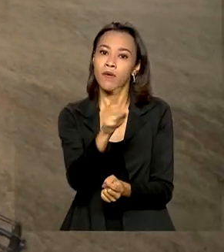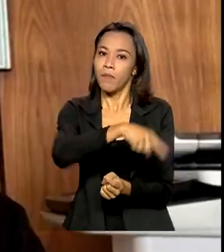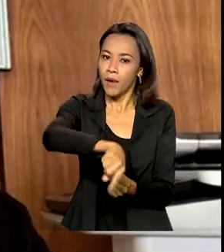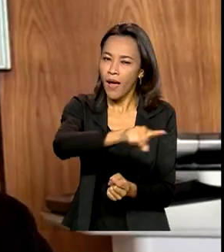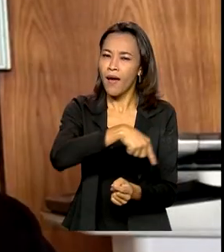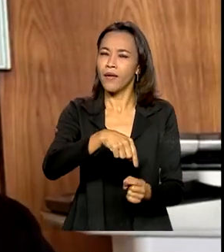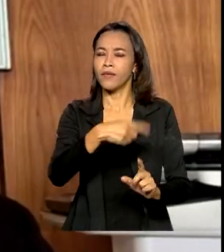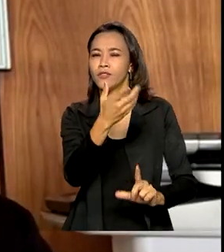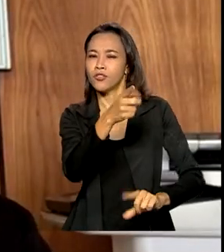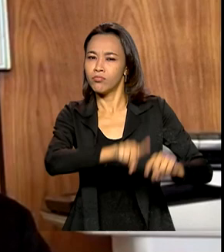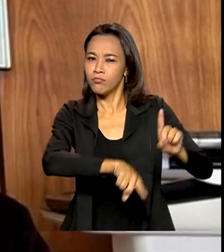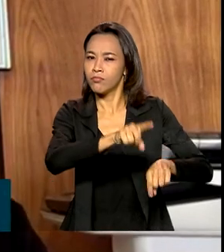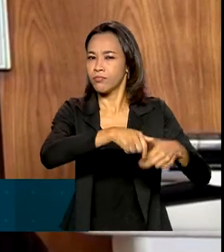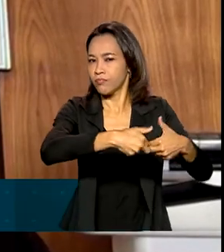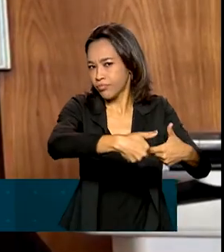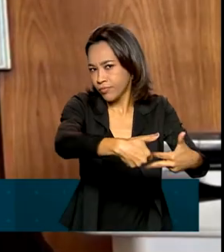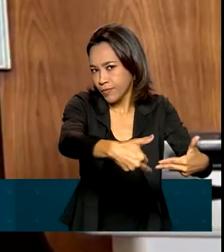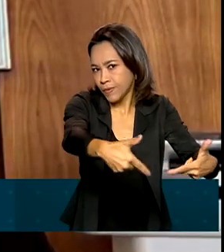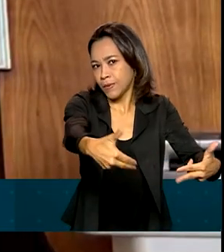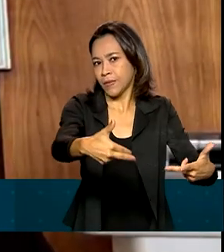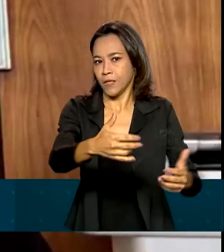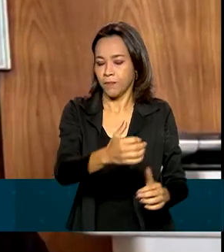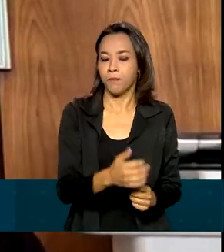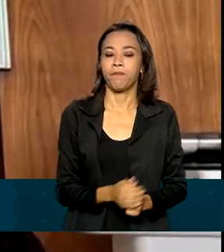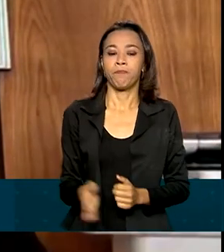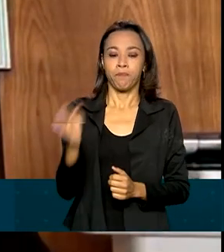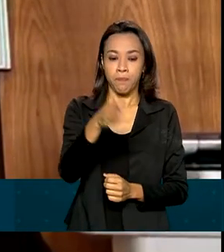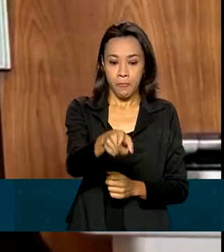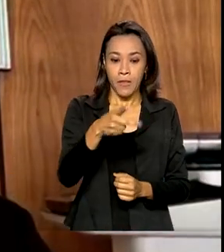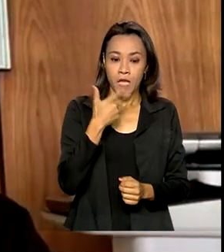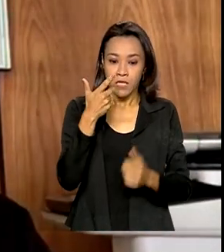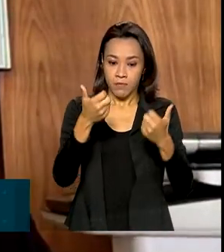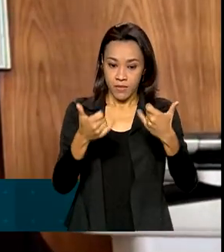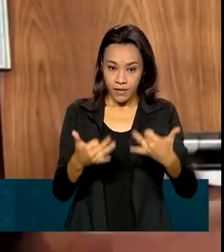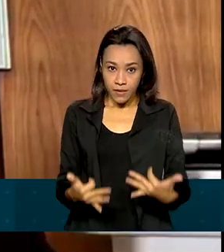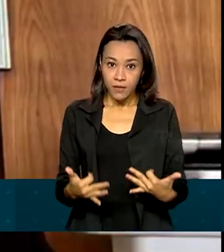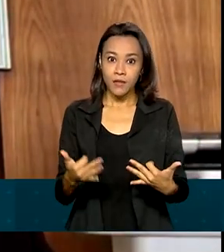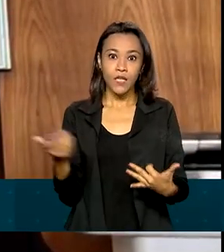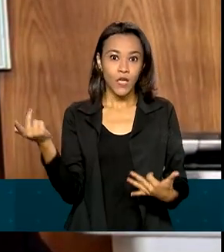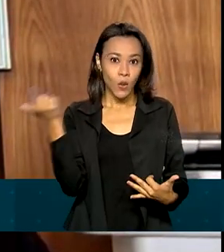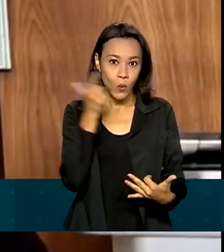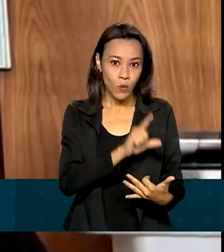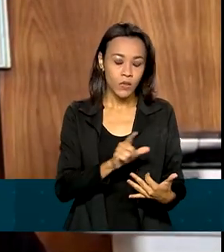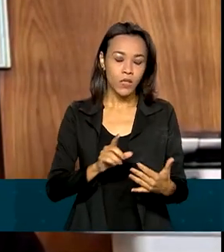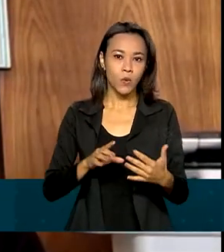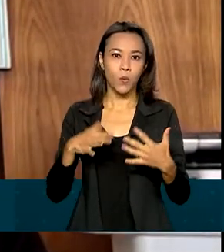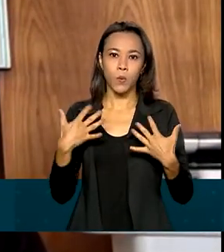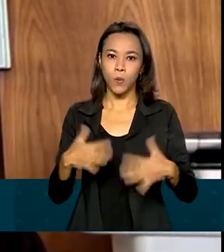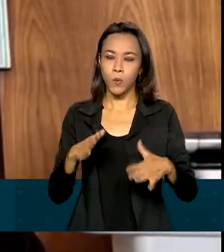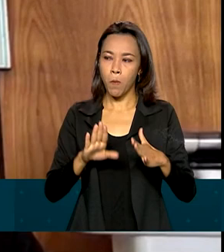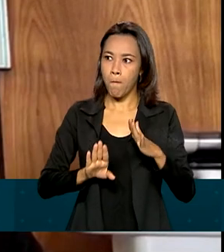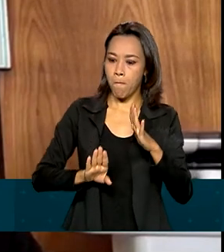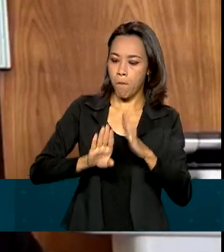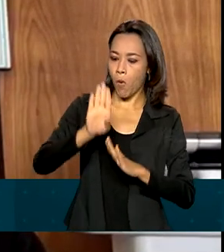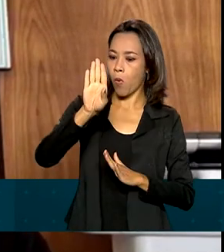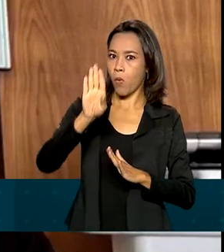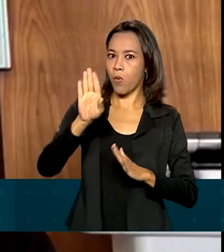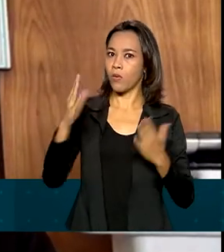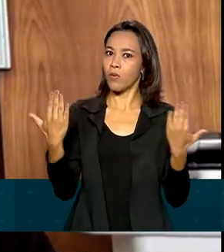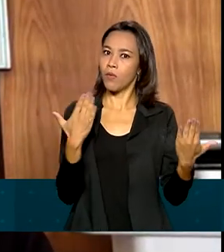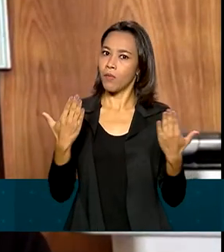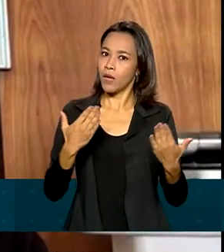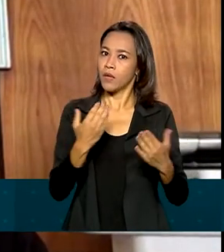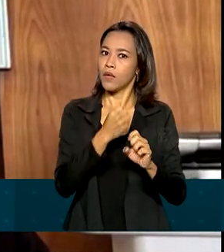custeio. Esse desempenho superou todas as observações de anos anteriores, no mês de julho,